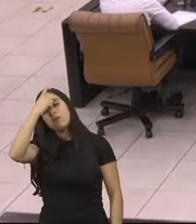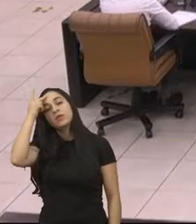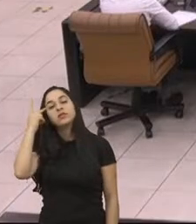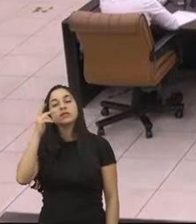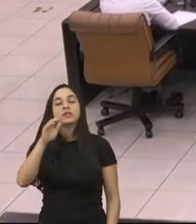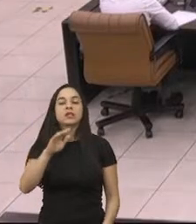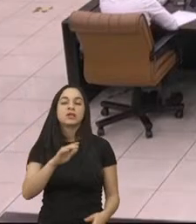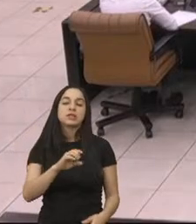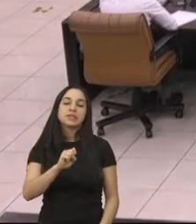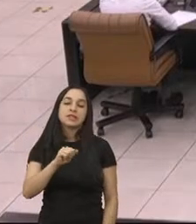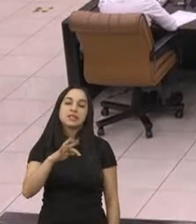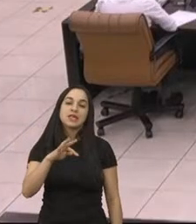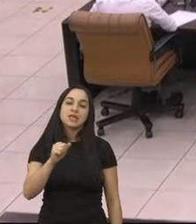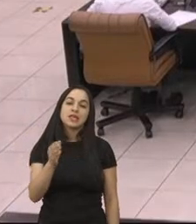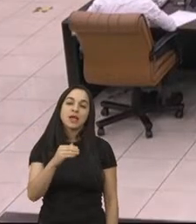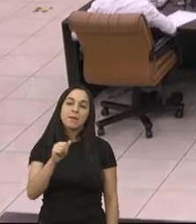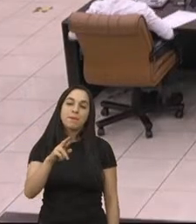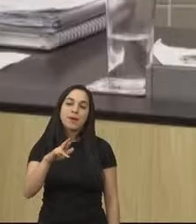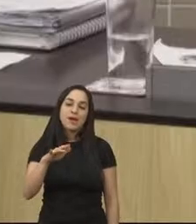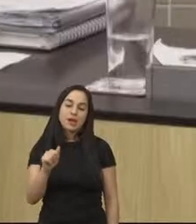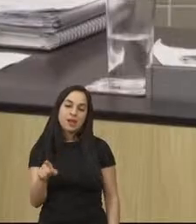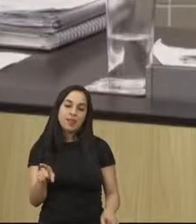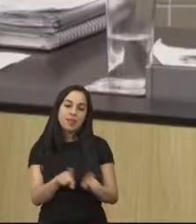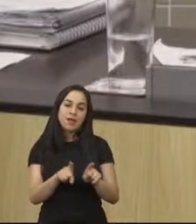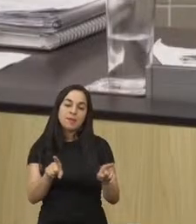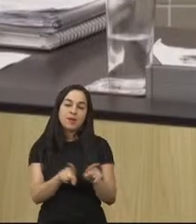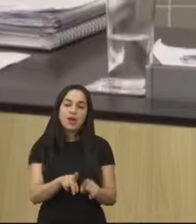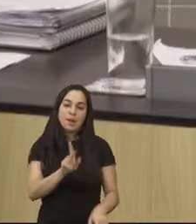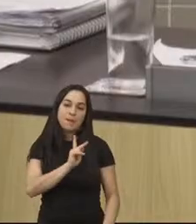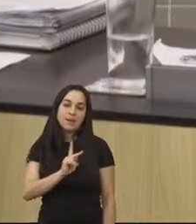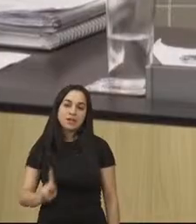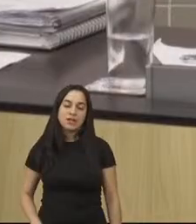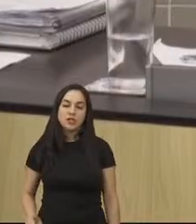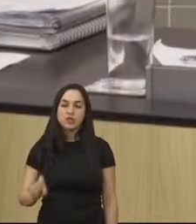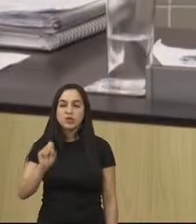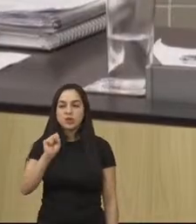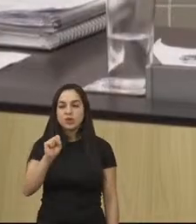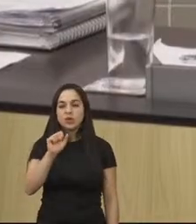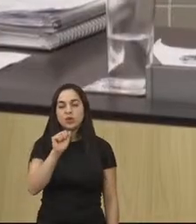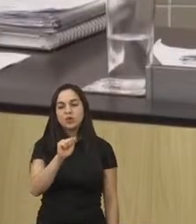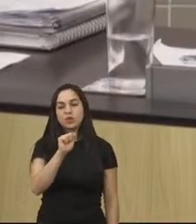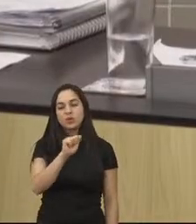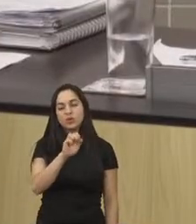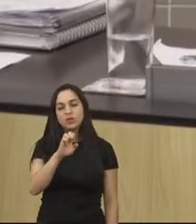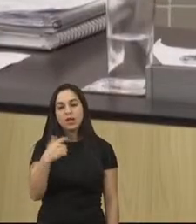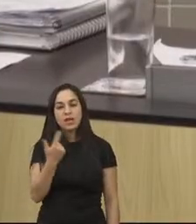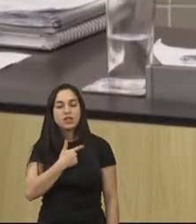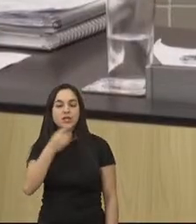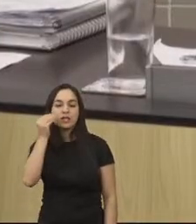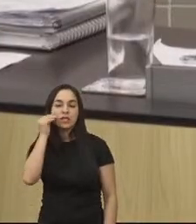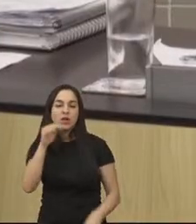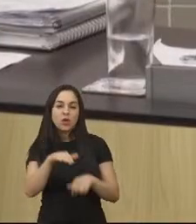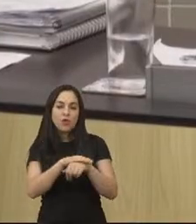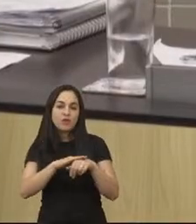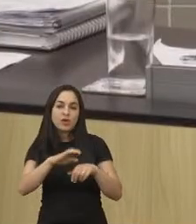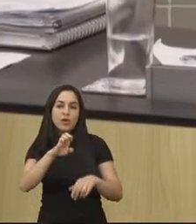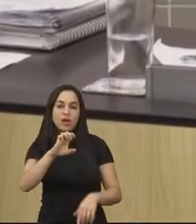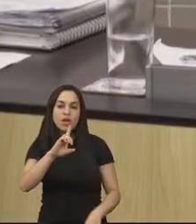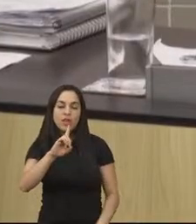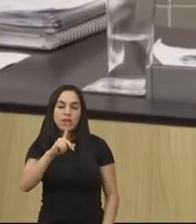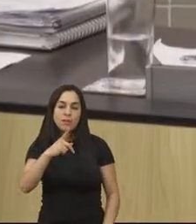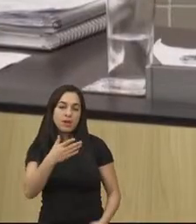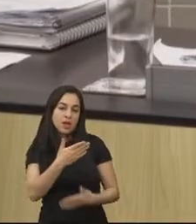com o Cepinho, presidente do SAI, que nós estamos tentando esse diálogo já junto à EDP, desde o início do ano, com